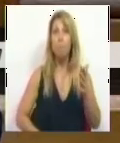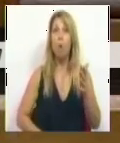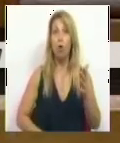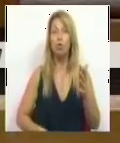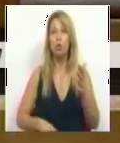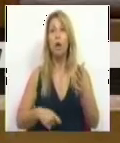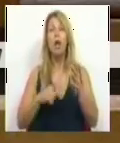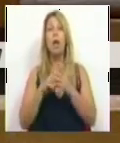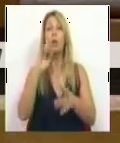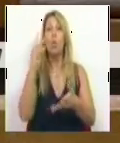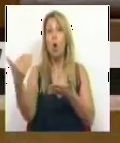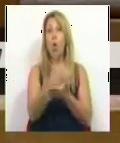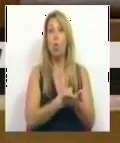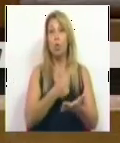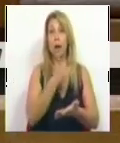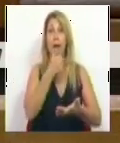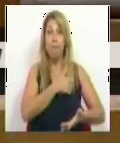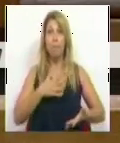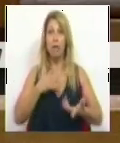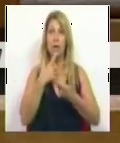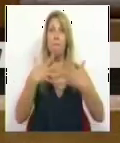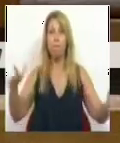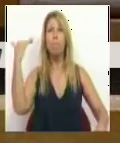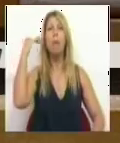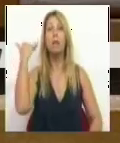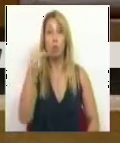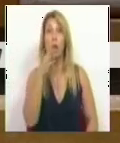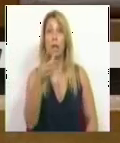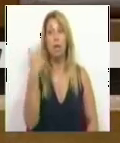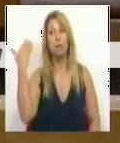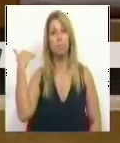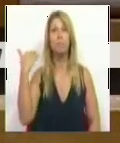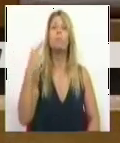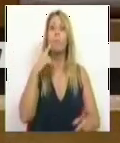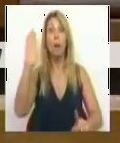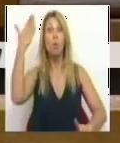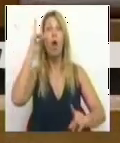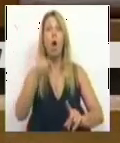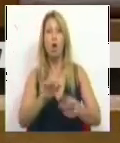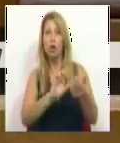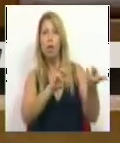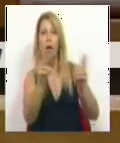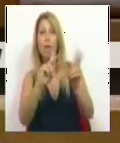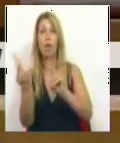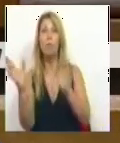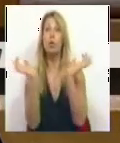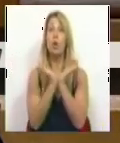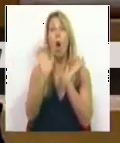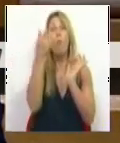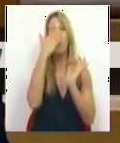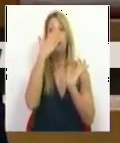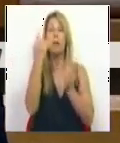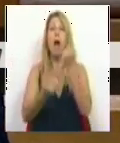Passos Coelho reafirmou nos últimos dias que a prioridade é reformar a segurança social para o caso de alguém se ter esquecido